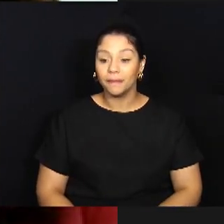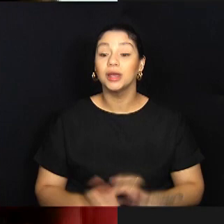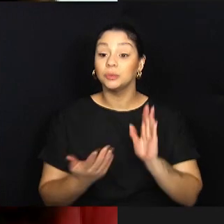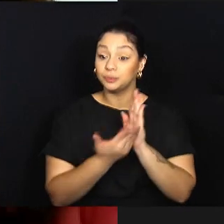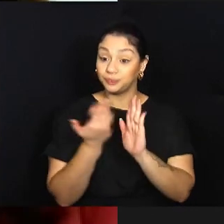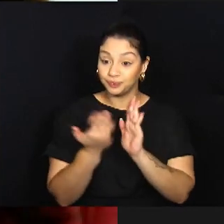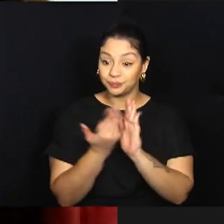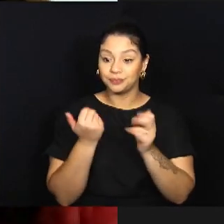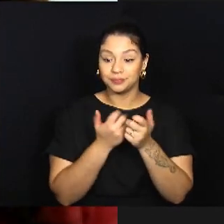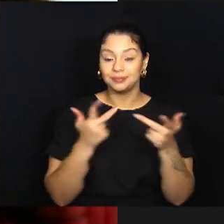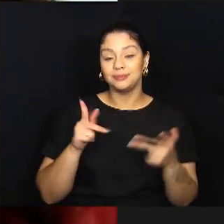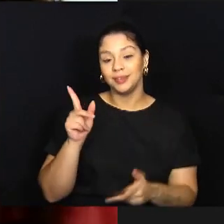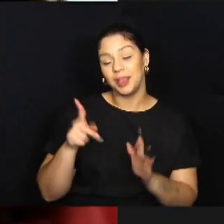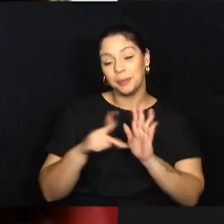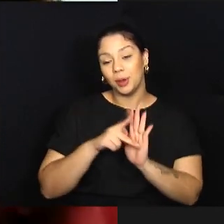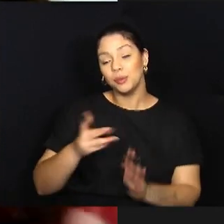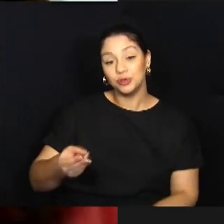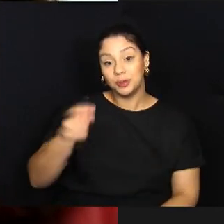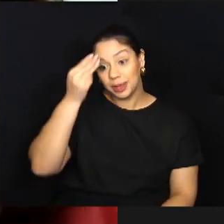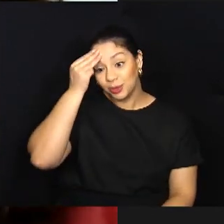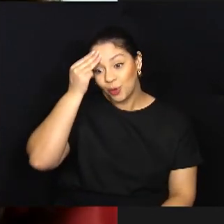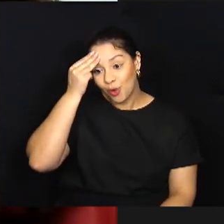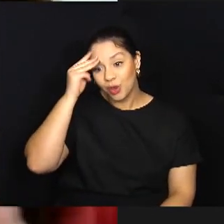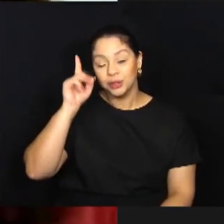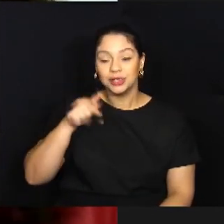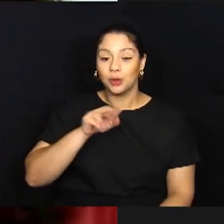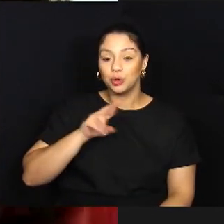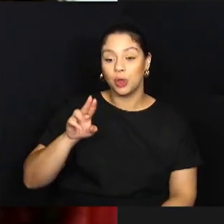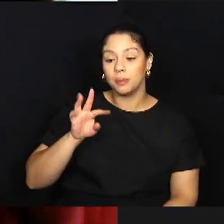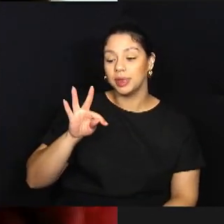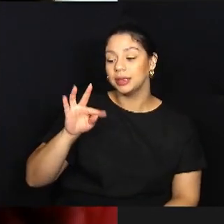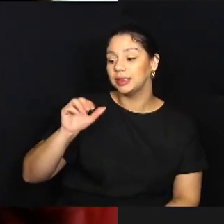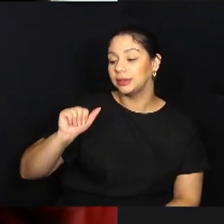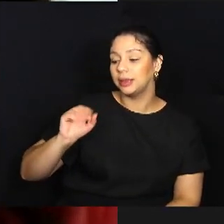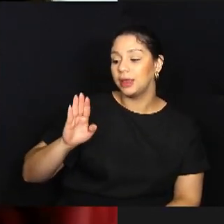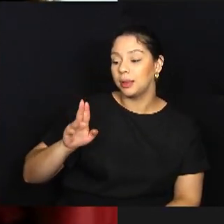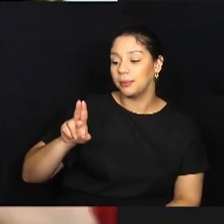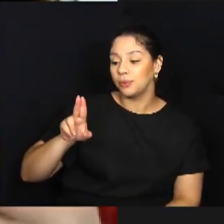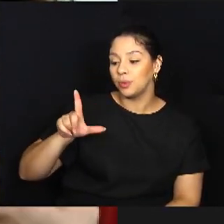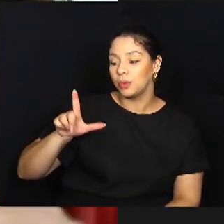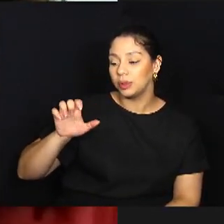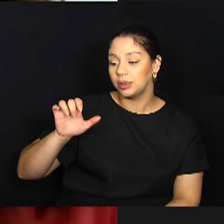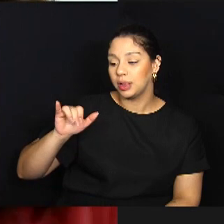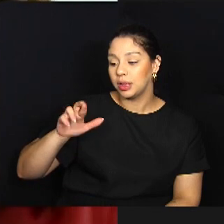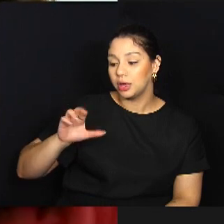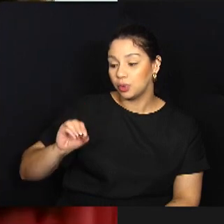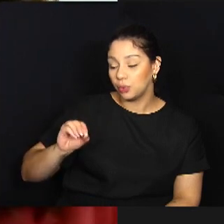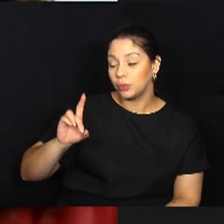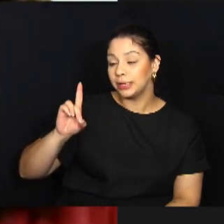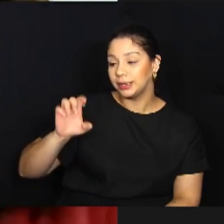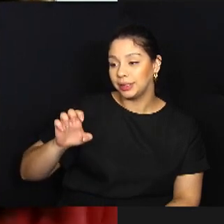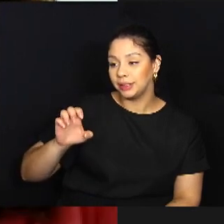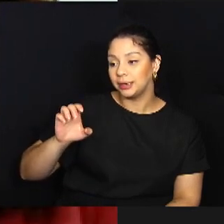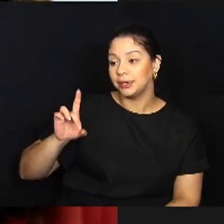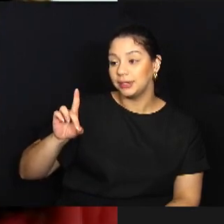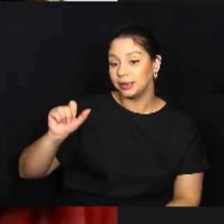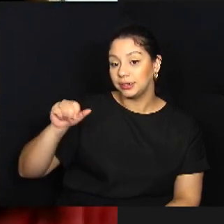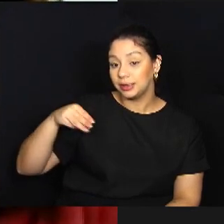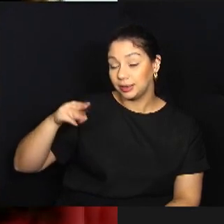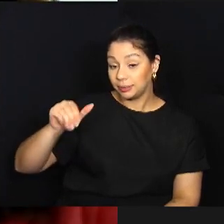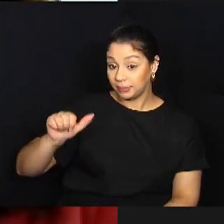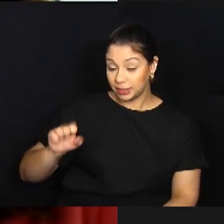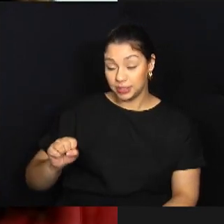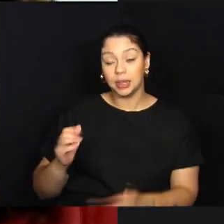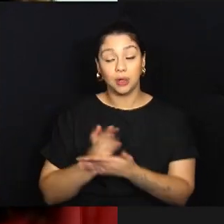memórias dele, que é o Tabuleiro de Damas. Então a gente foi mesclando, mas o principal, né, foi algumas cidades por onde